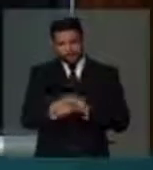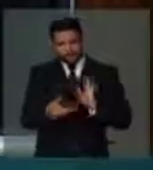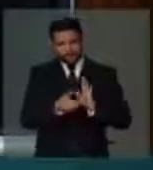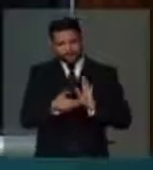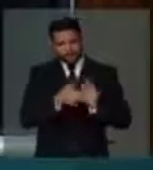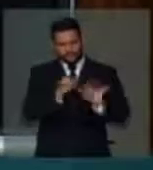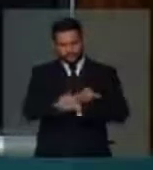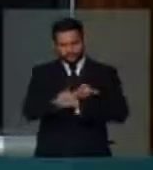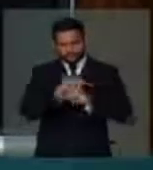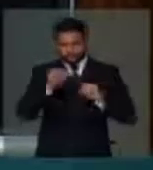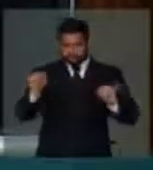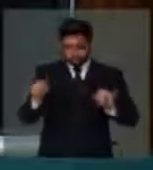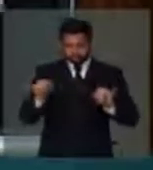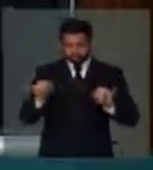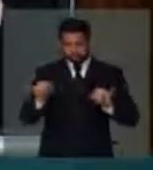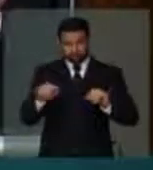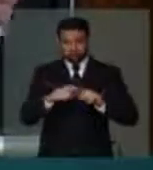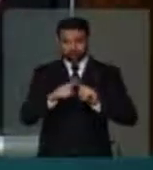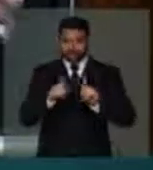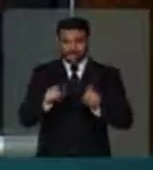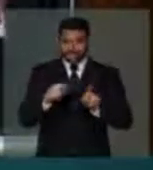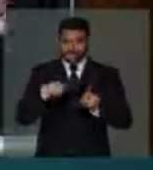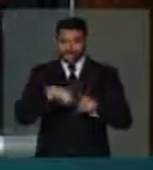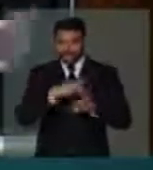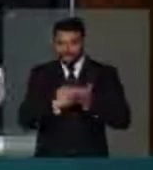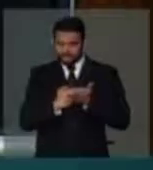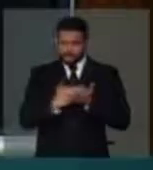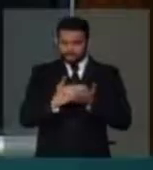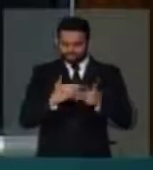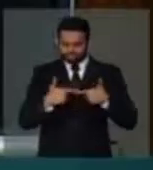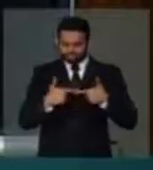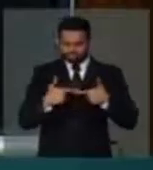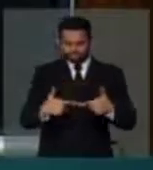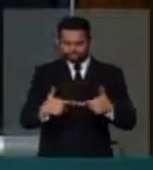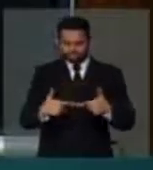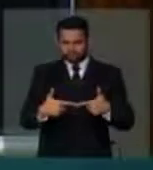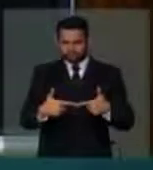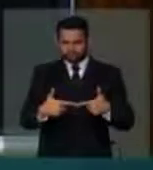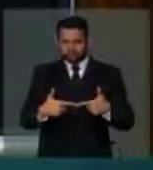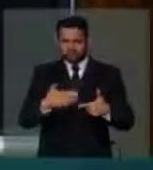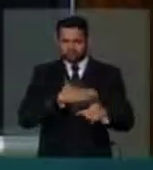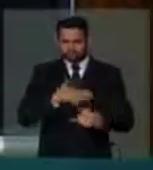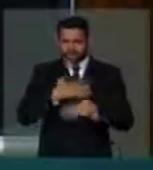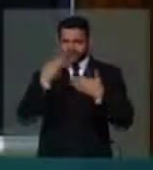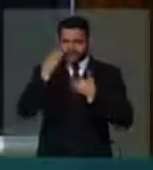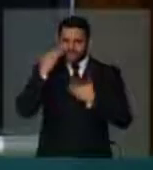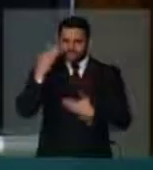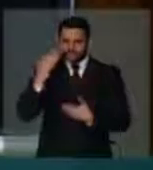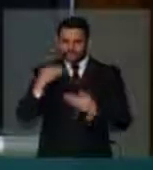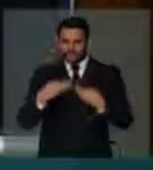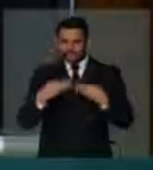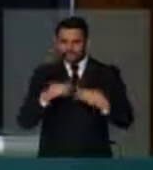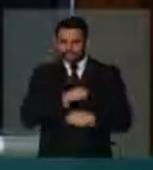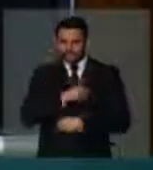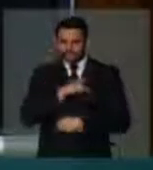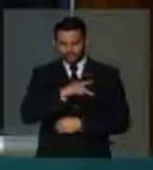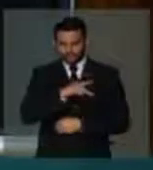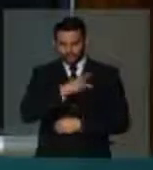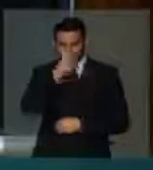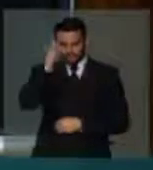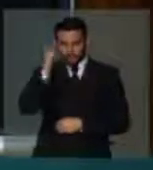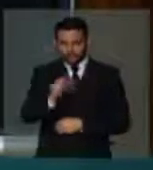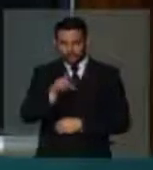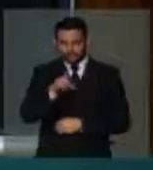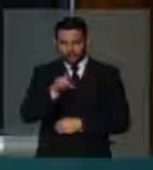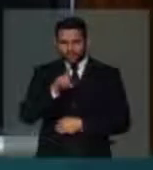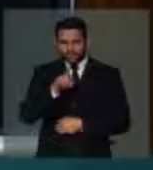este relato. Mas nós vamos adiante nesta luta. Quero agradecer aqui ao Ministério Público Federal, na pessoa da